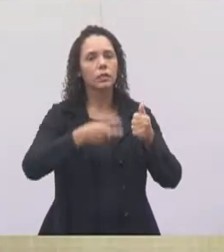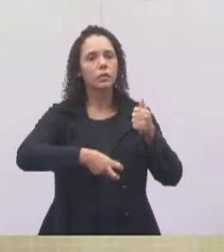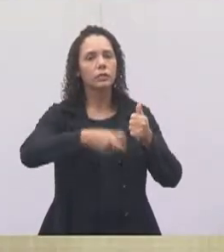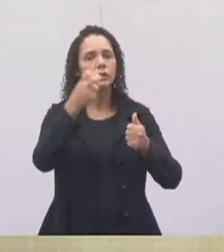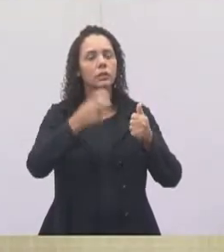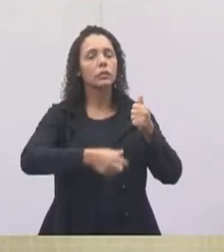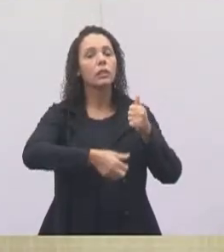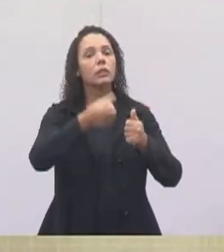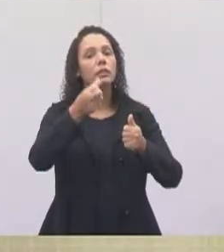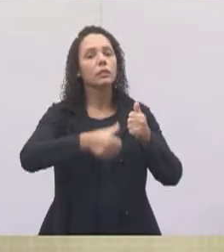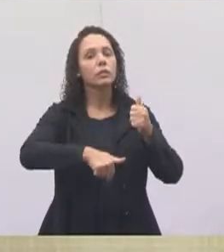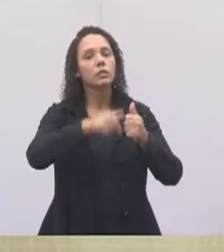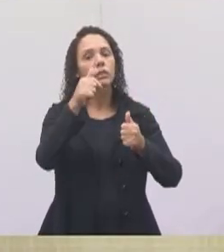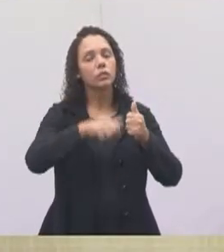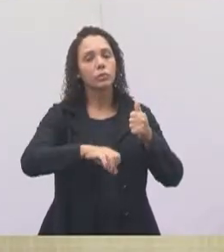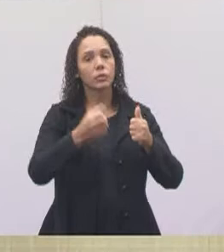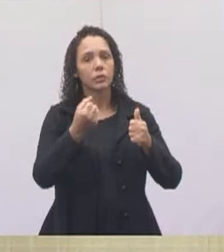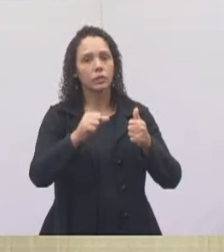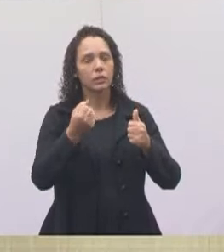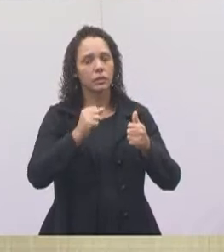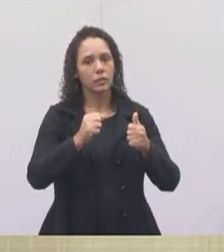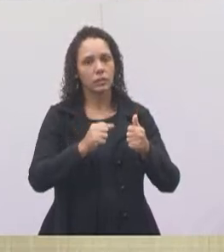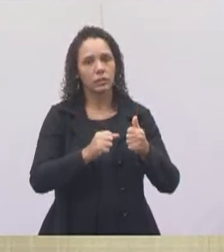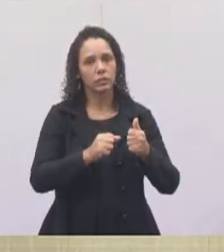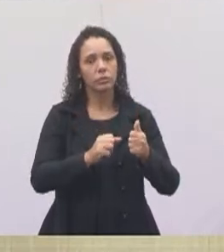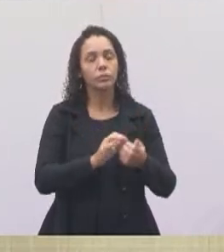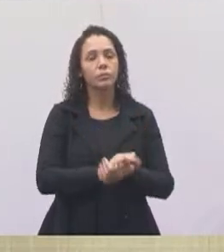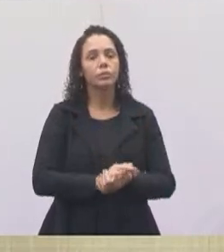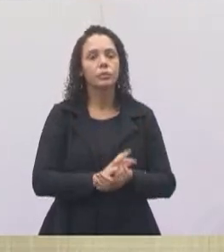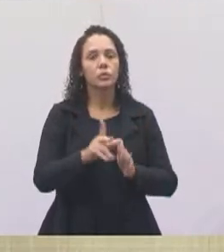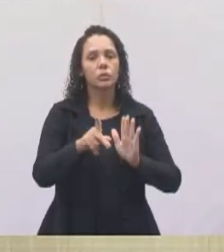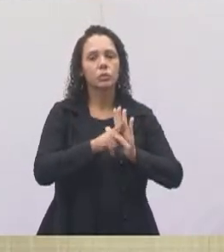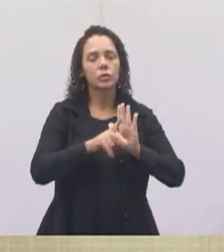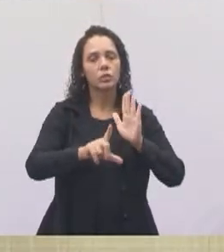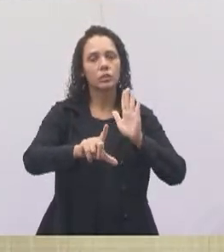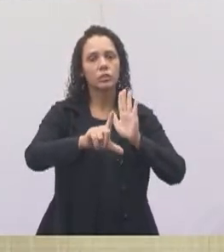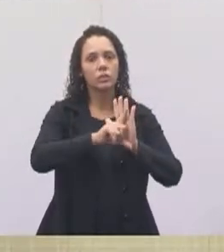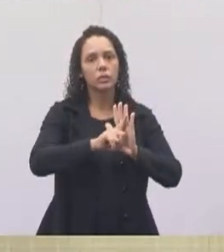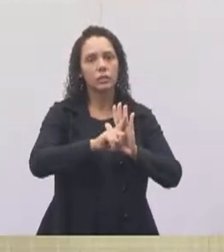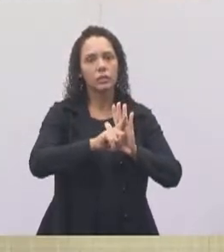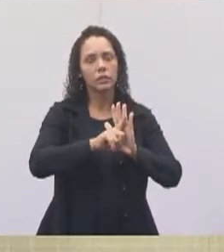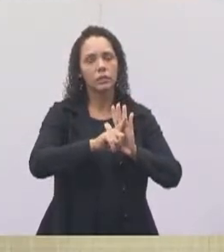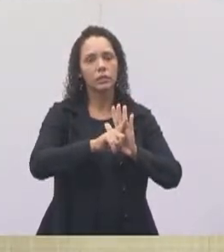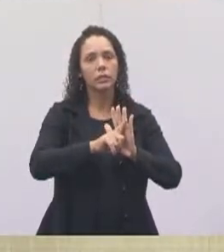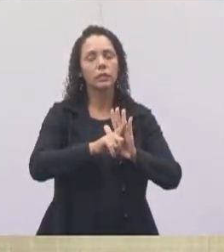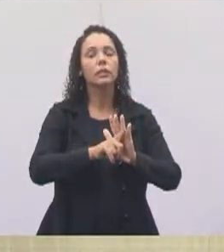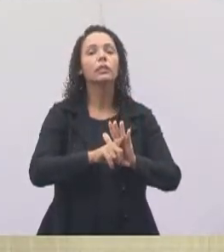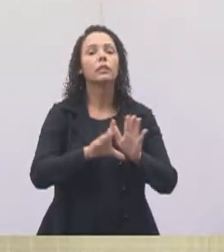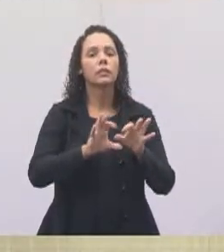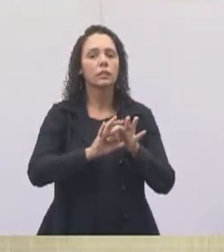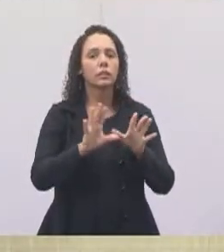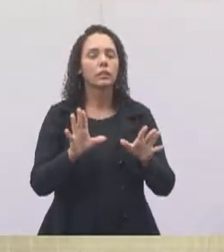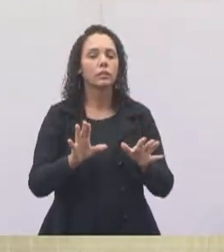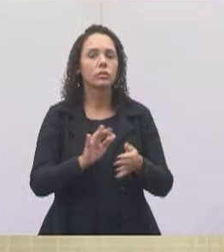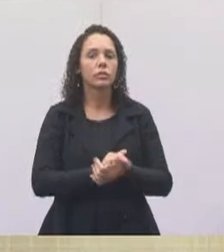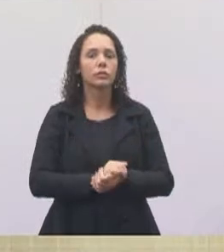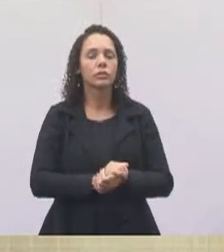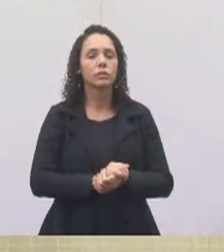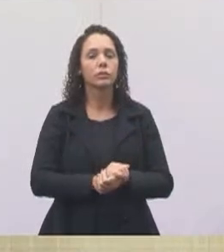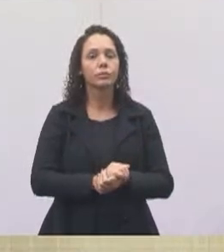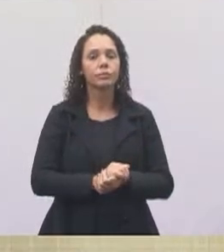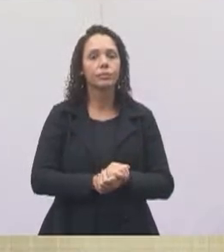e 8º do projeto de lei em epígrafe, remunerando-se os demais. A expressão 15 de